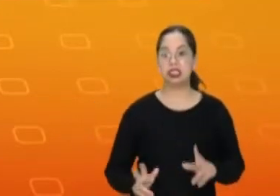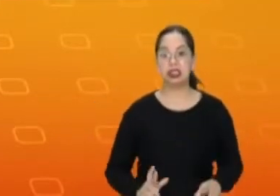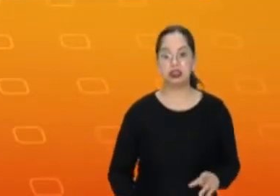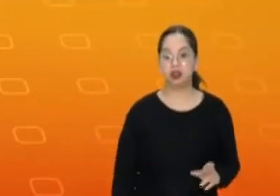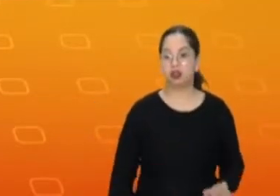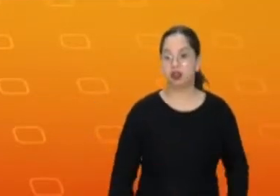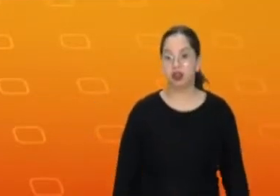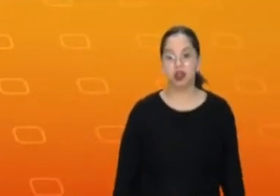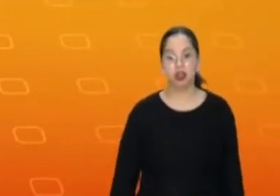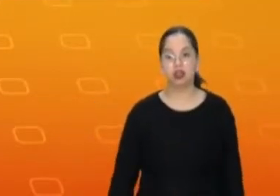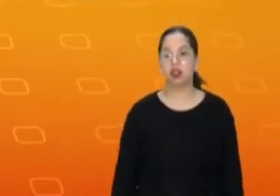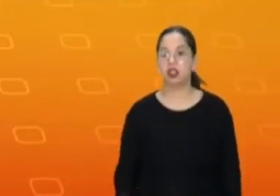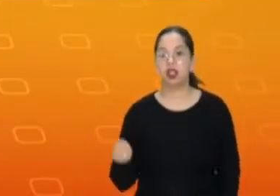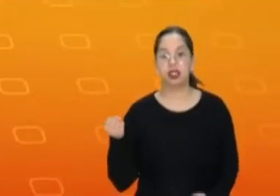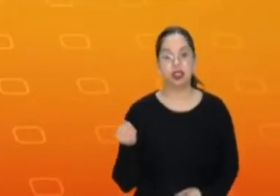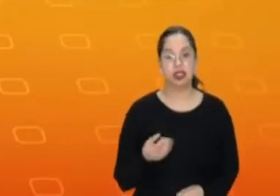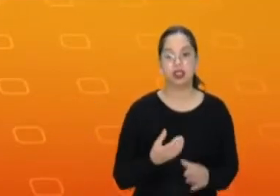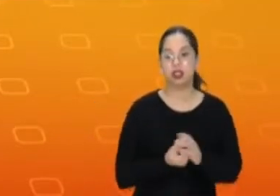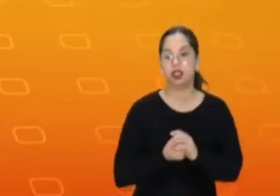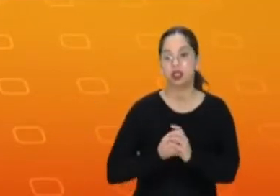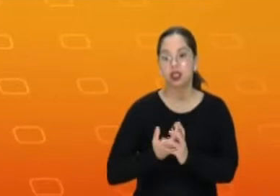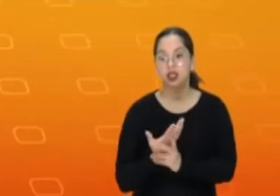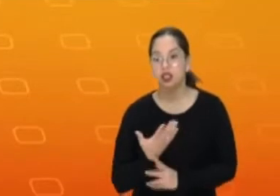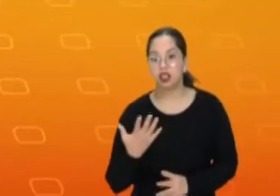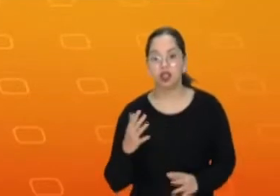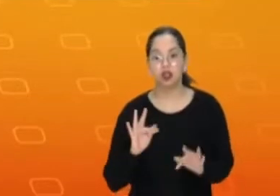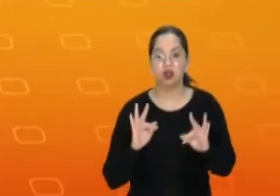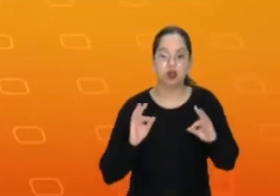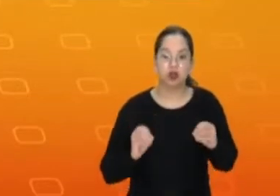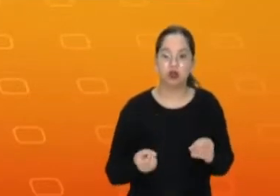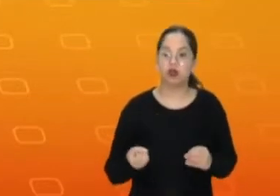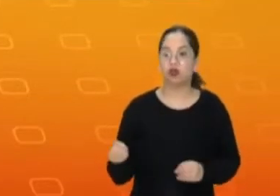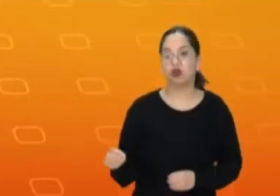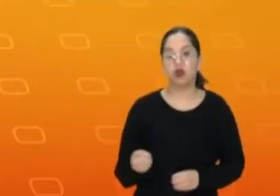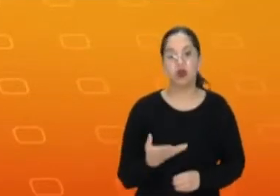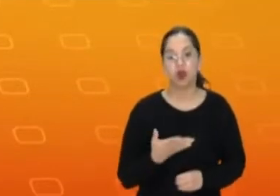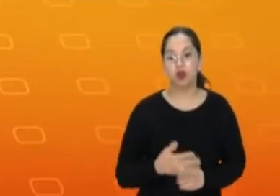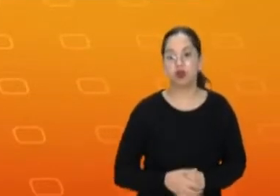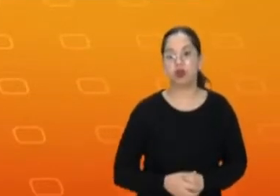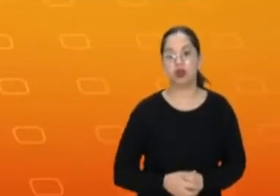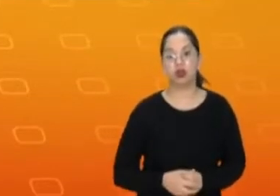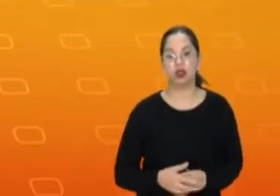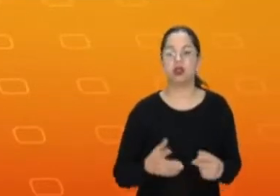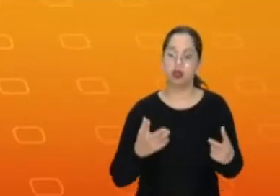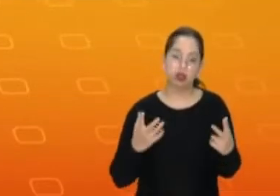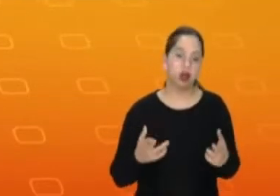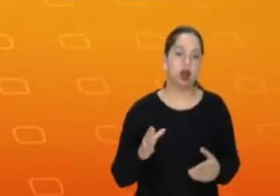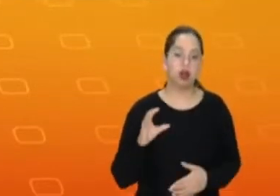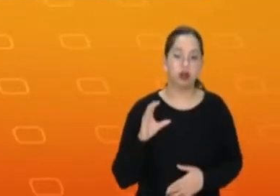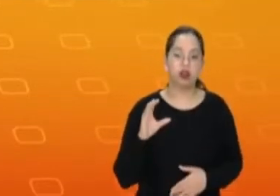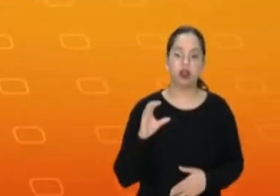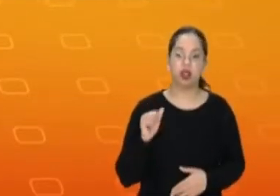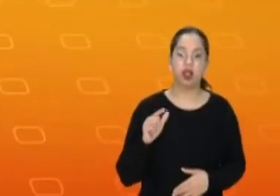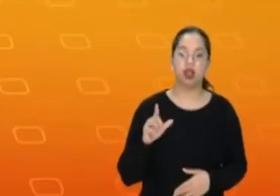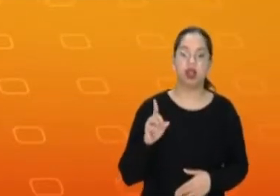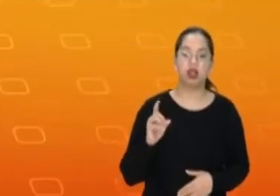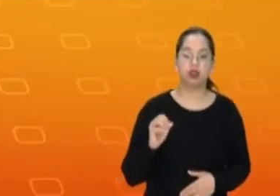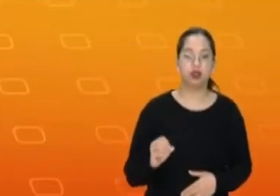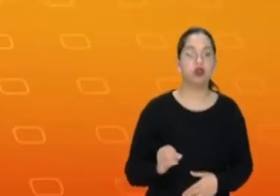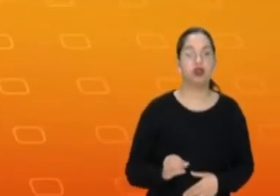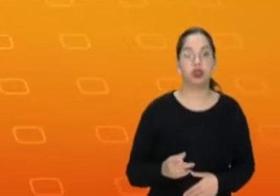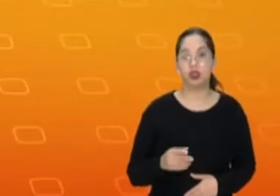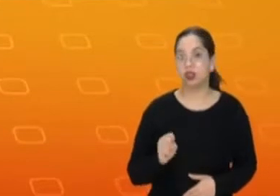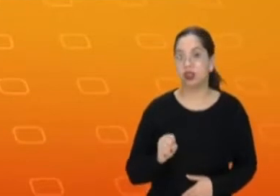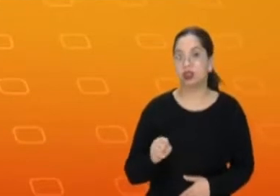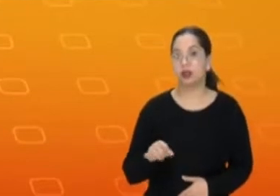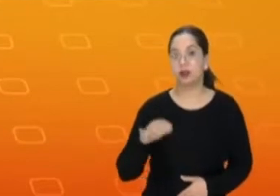inseridas, novas metodologias, frameworks, e inclusive com essa questão da cloud potencializando isso. Então, assim, hoje você pode. Até